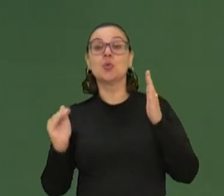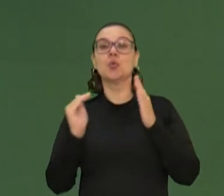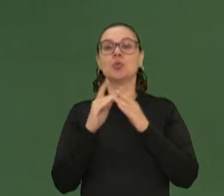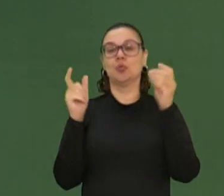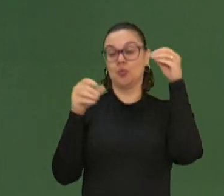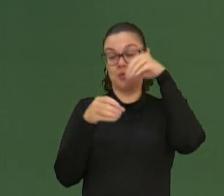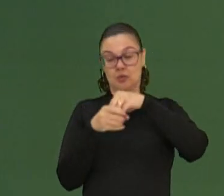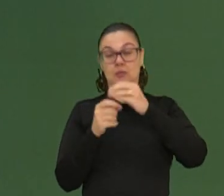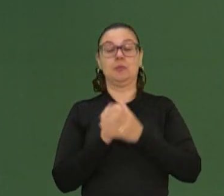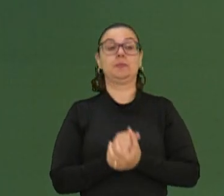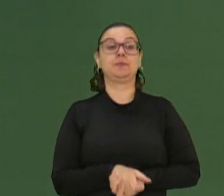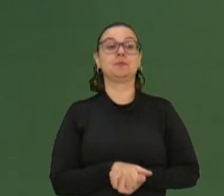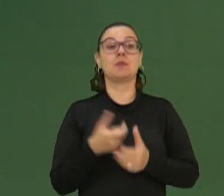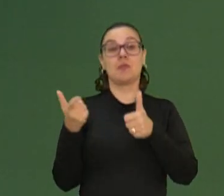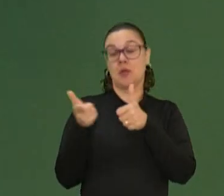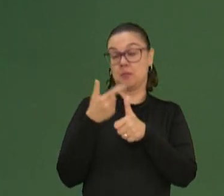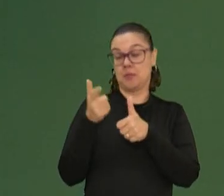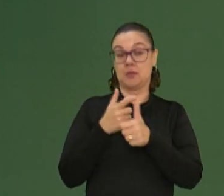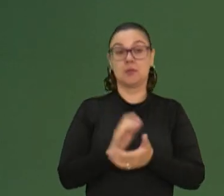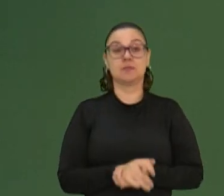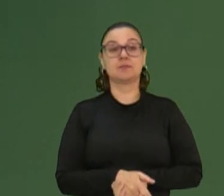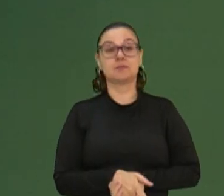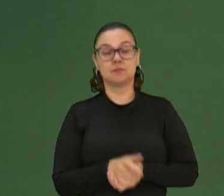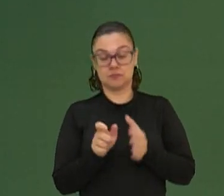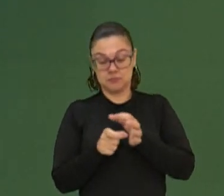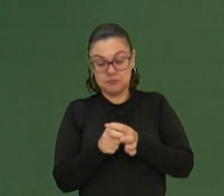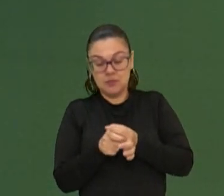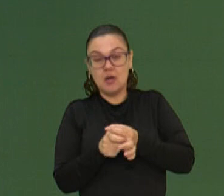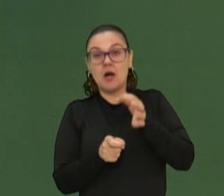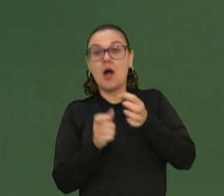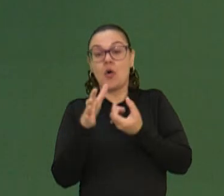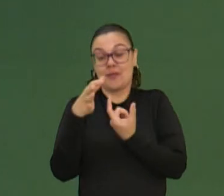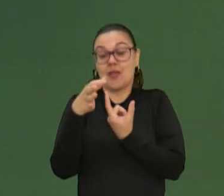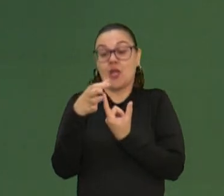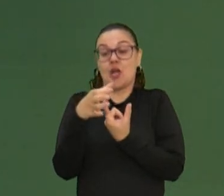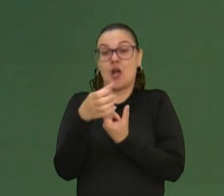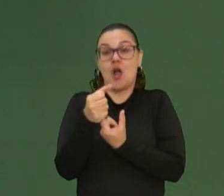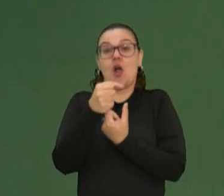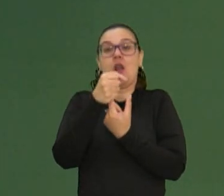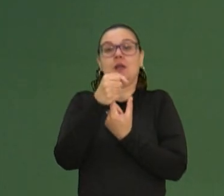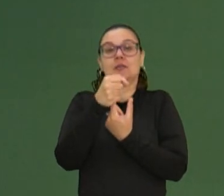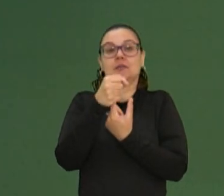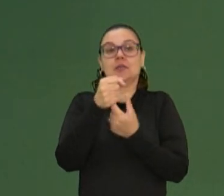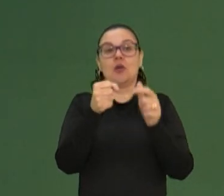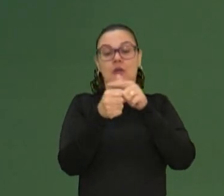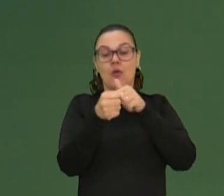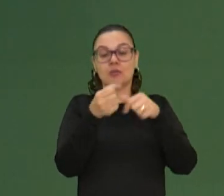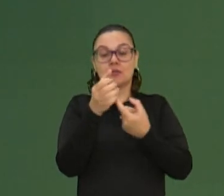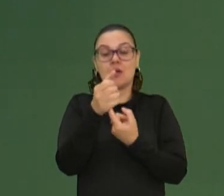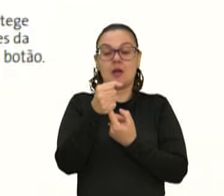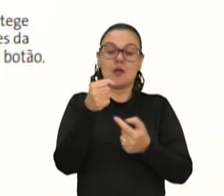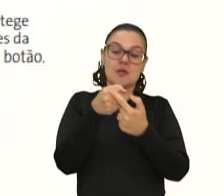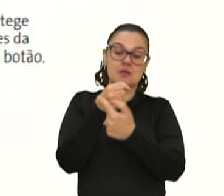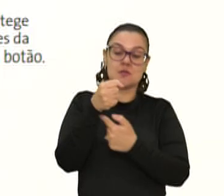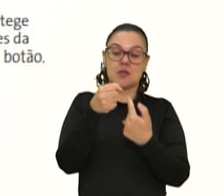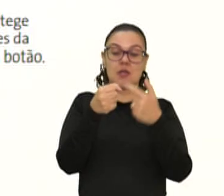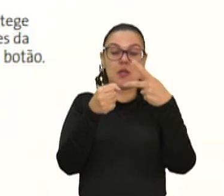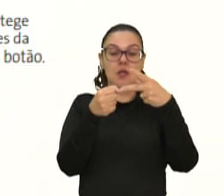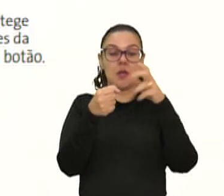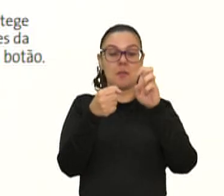florais. Primeiro componente floral, por onde a flor é presa na planta, o pedúnculo, ou